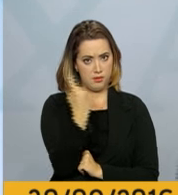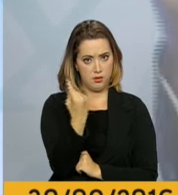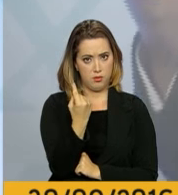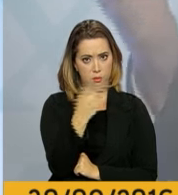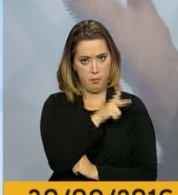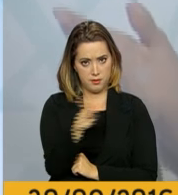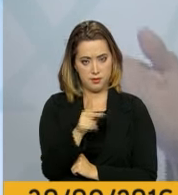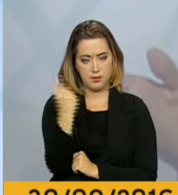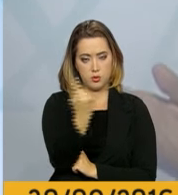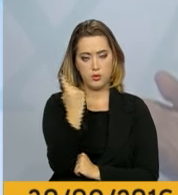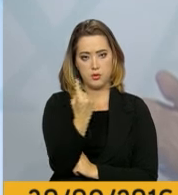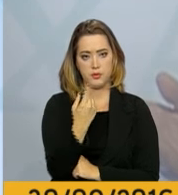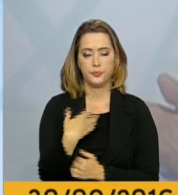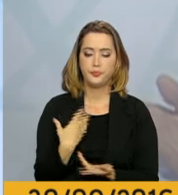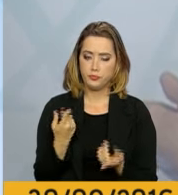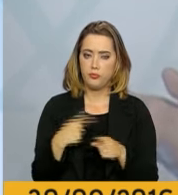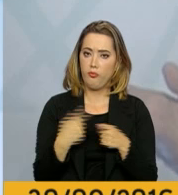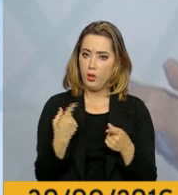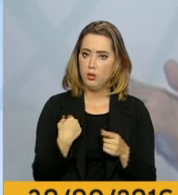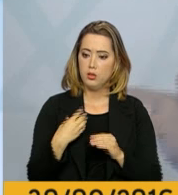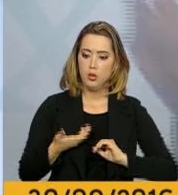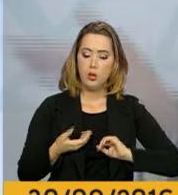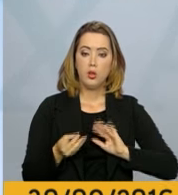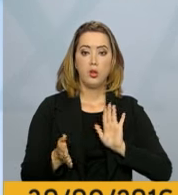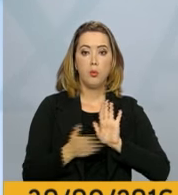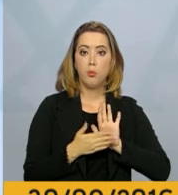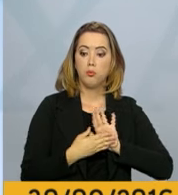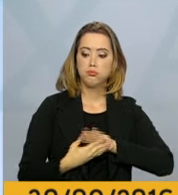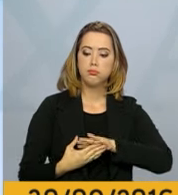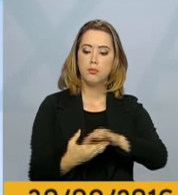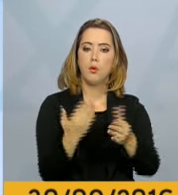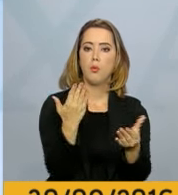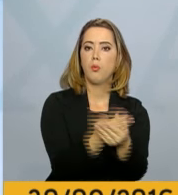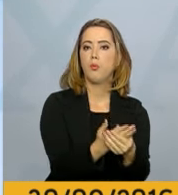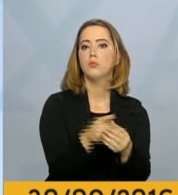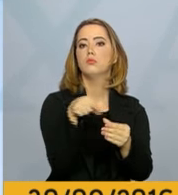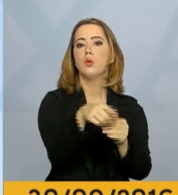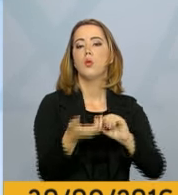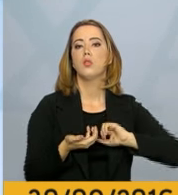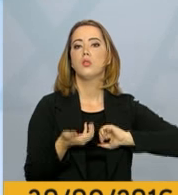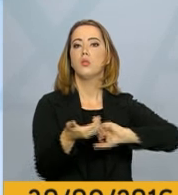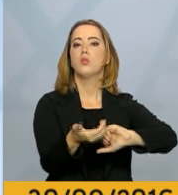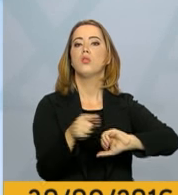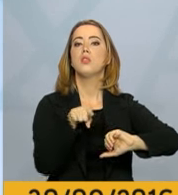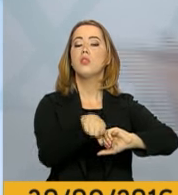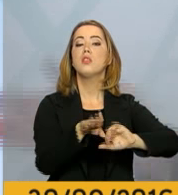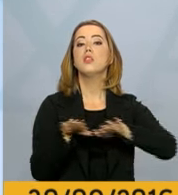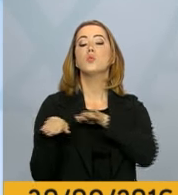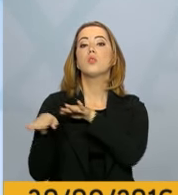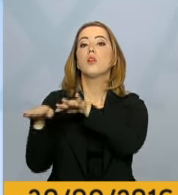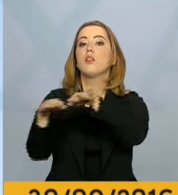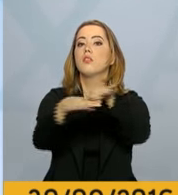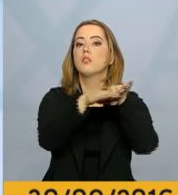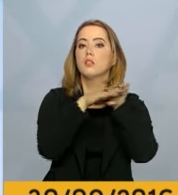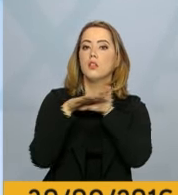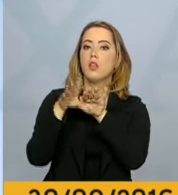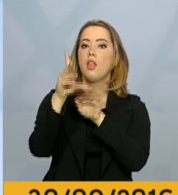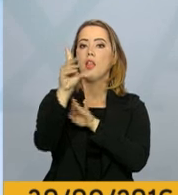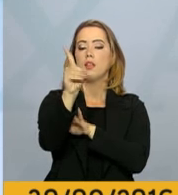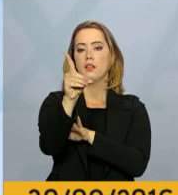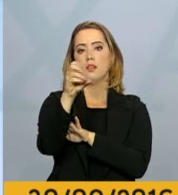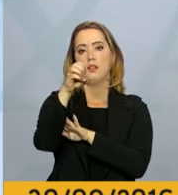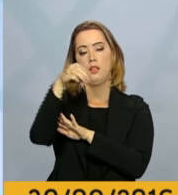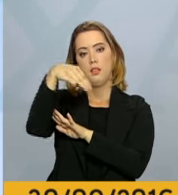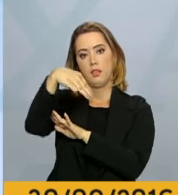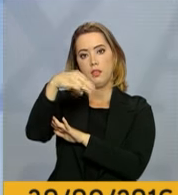mando um projeto para o Congresso Nacional, eu vou dialogar com o Congresso Nacional, a democracia é isso. Lá no Congresso Nacional estão os representantes do